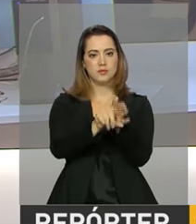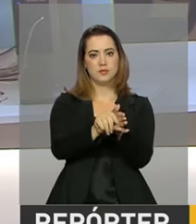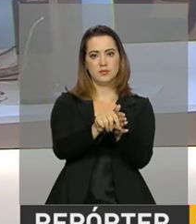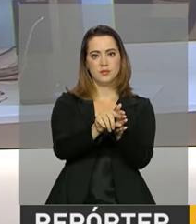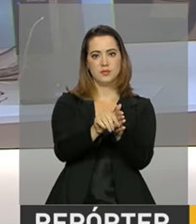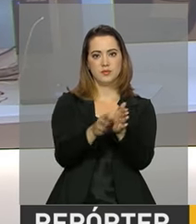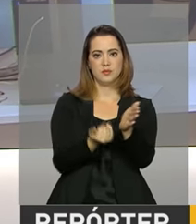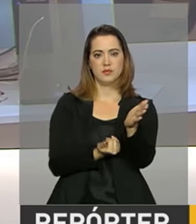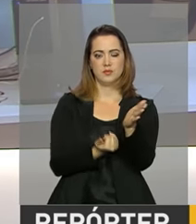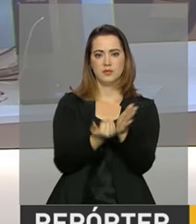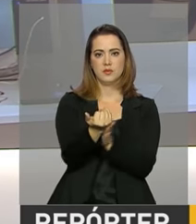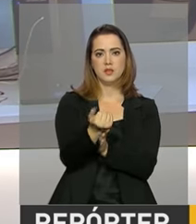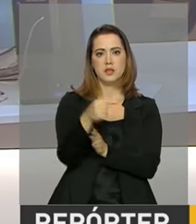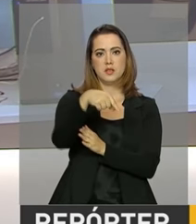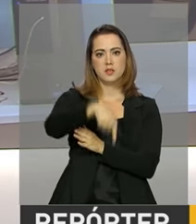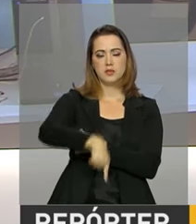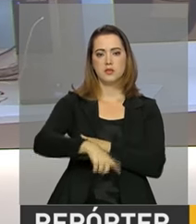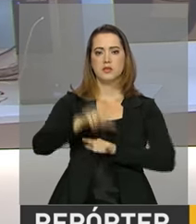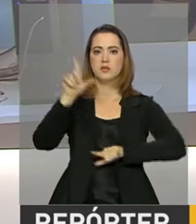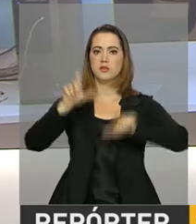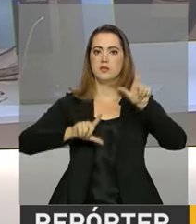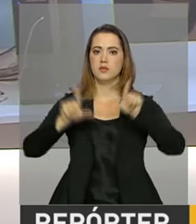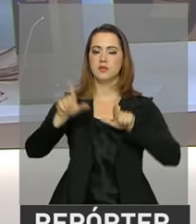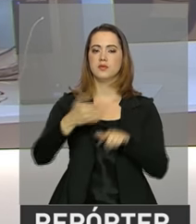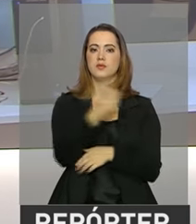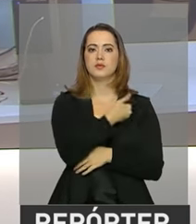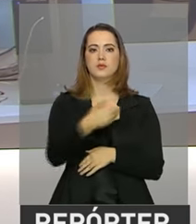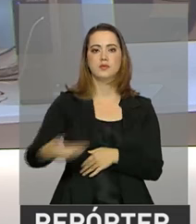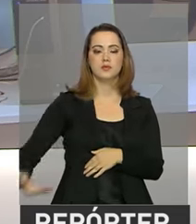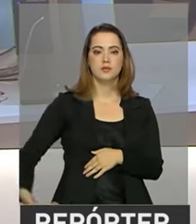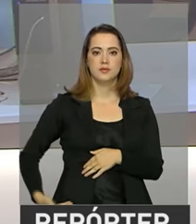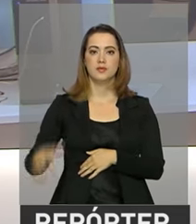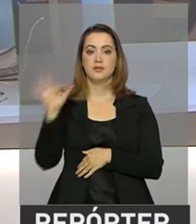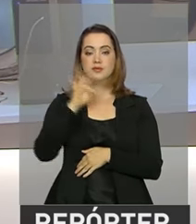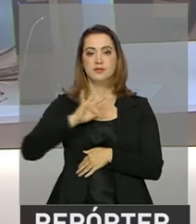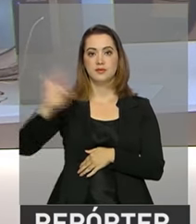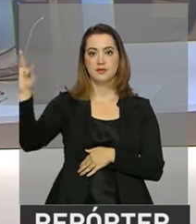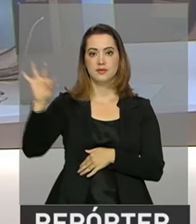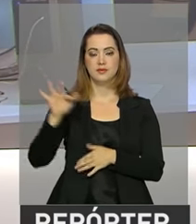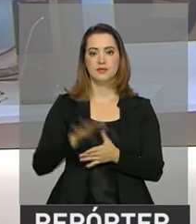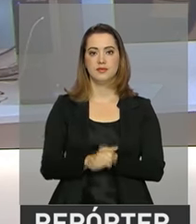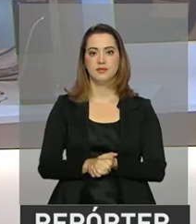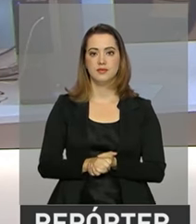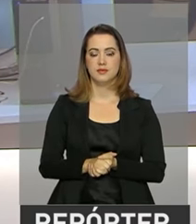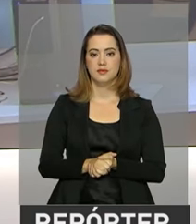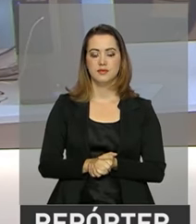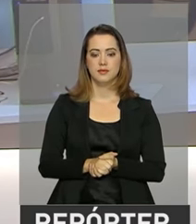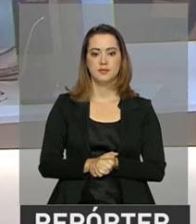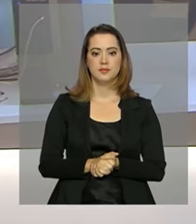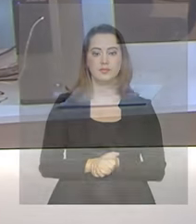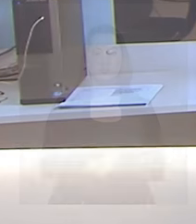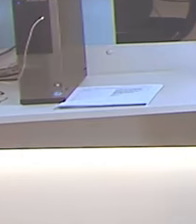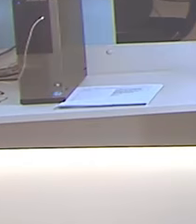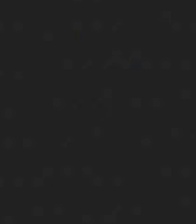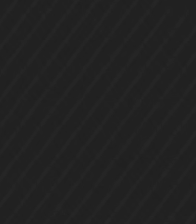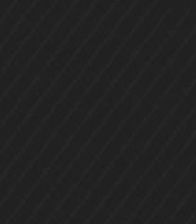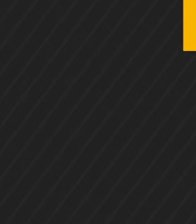também nas nossas redes sociais. Continue com a gente aqui na NBR, a TV do Governo Federal.